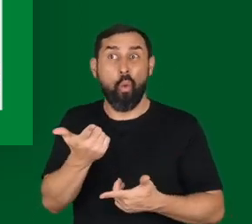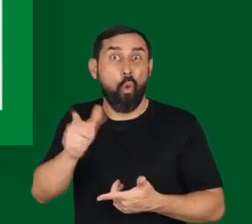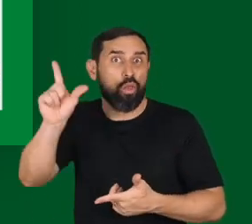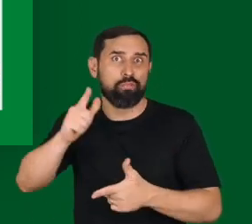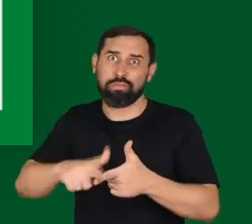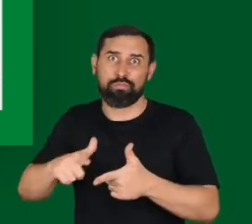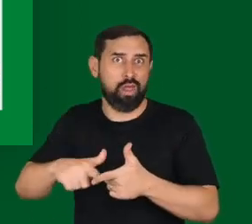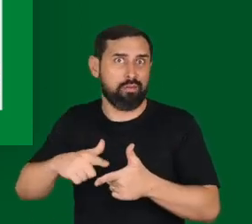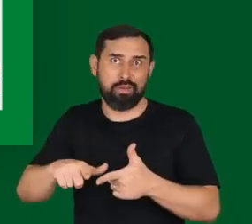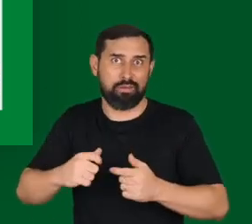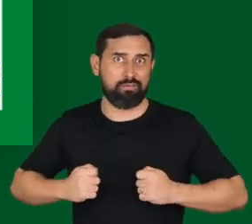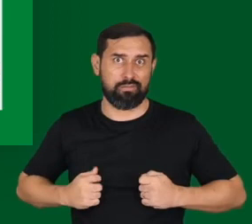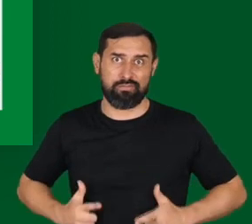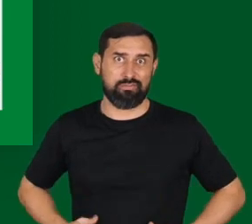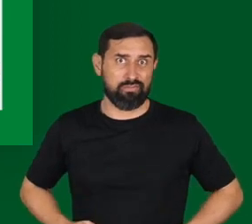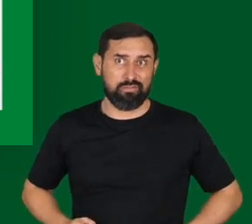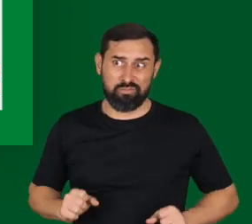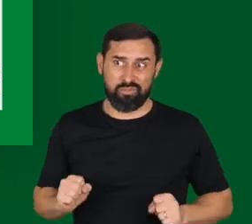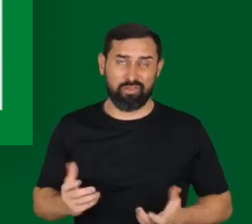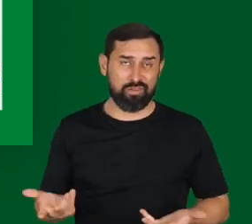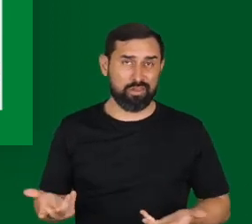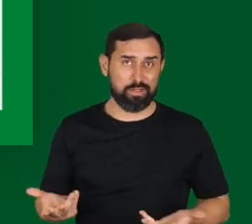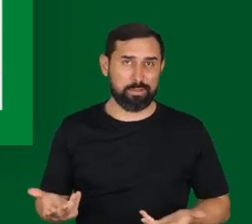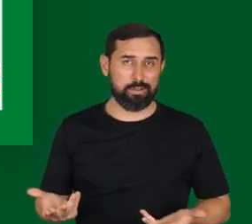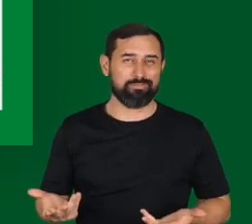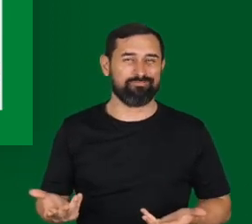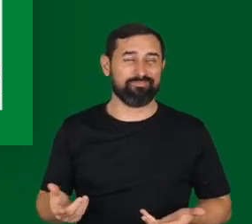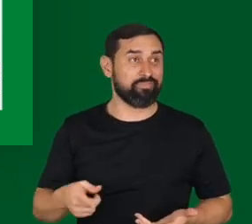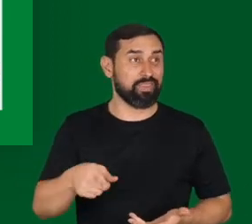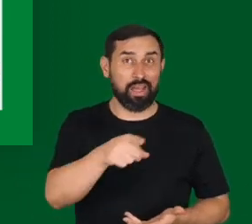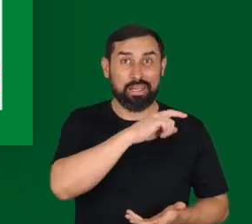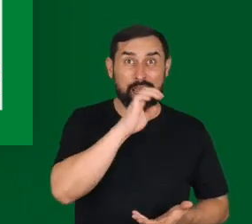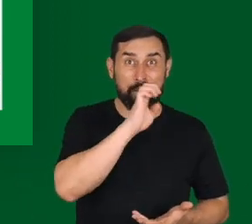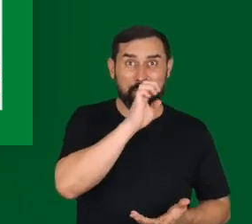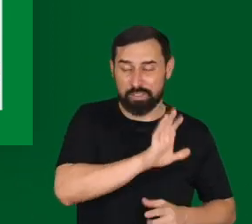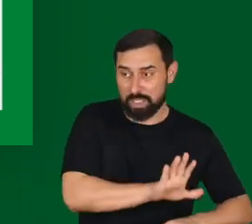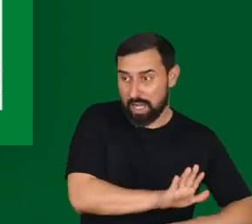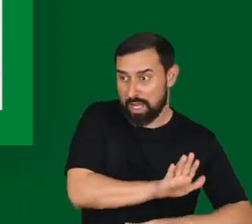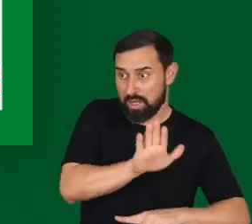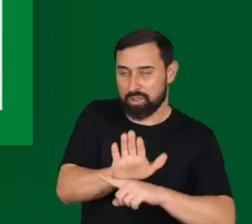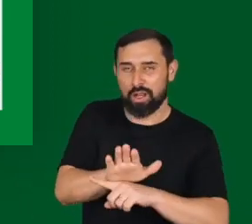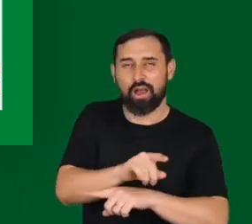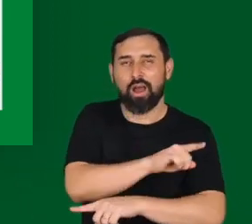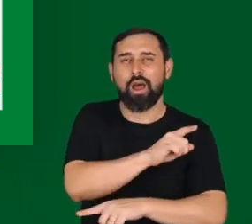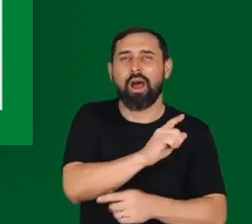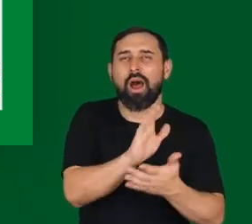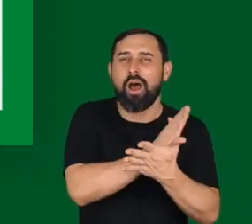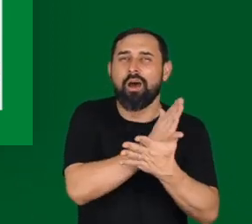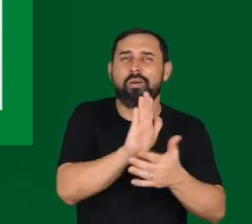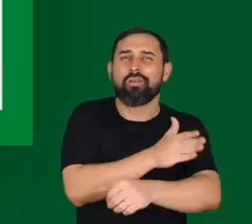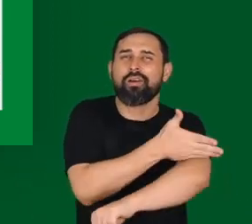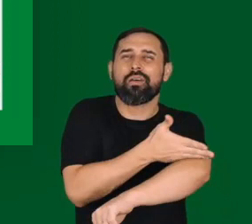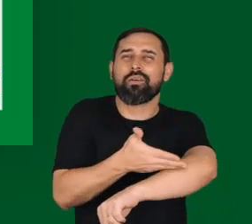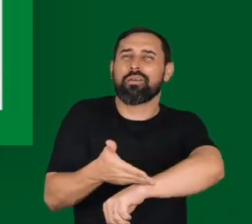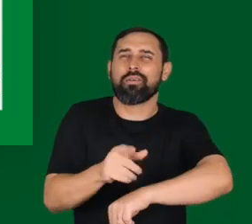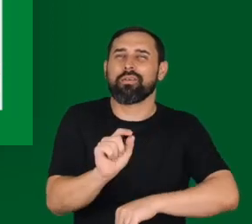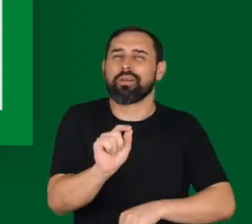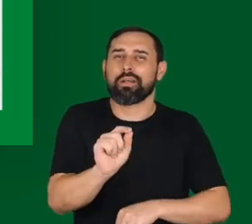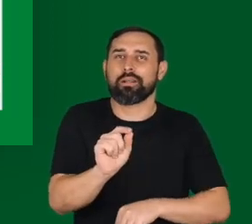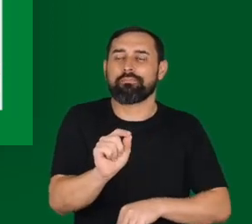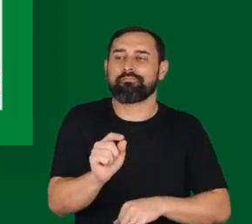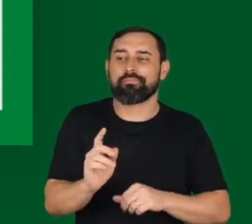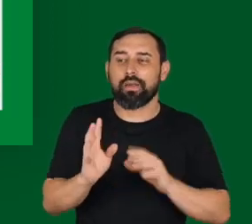pneumotórax hipertensivo, ou até mesmo um barotrauma, tá? Então, a maioria dos socorristas, eles estão